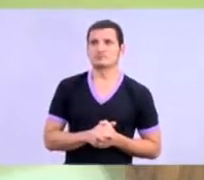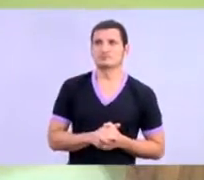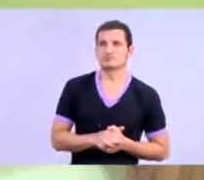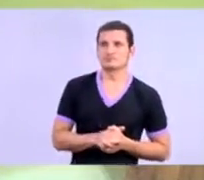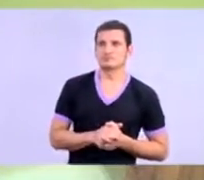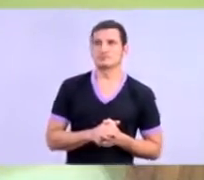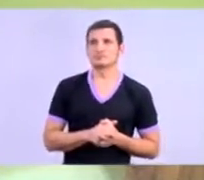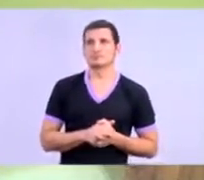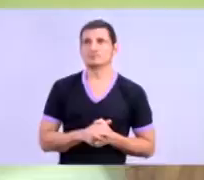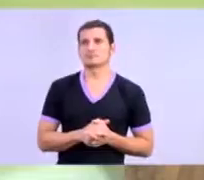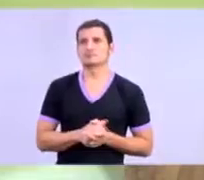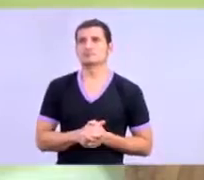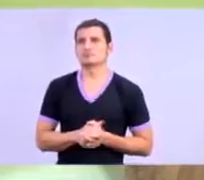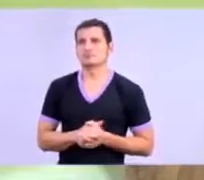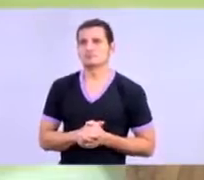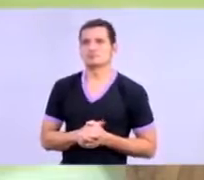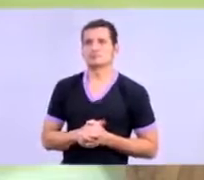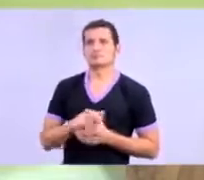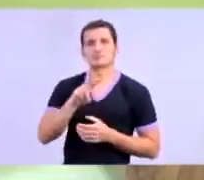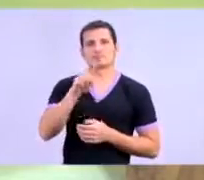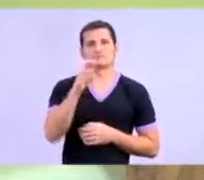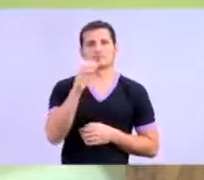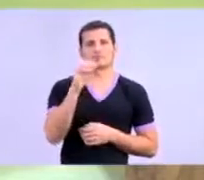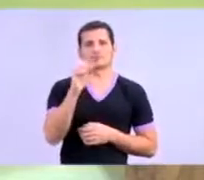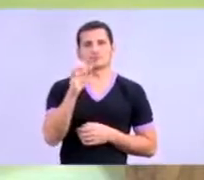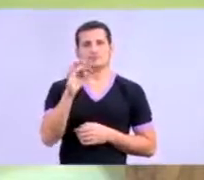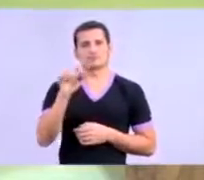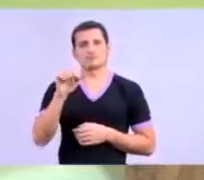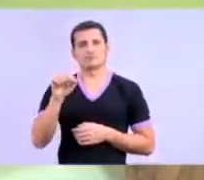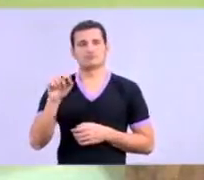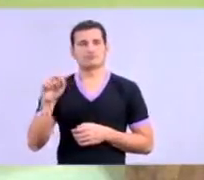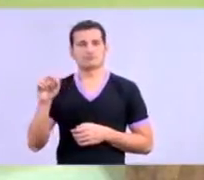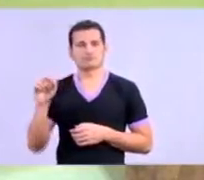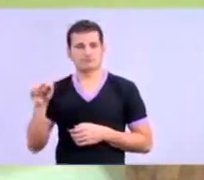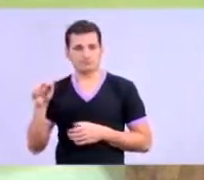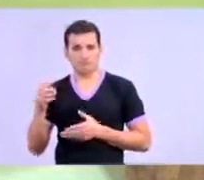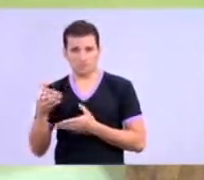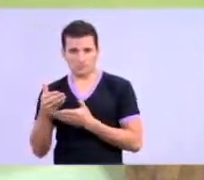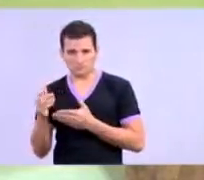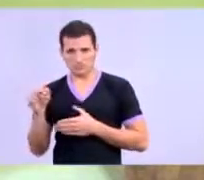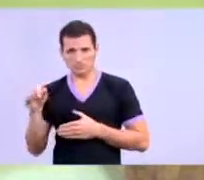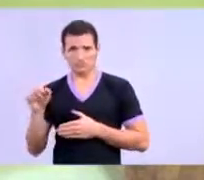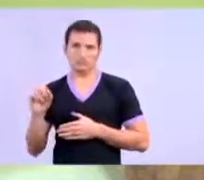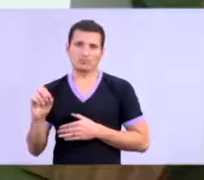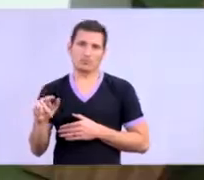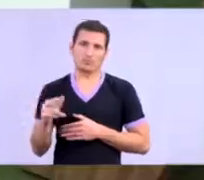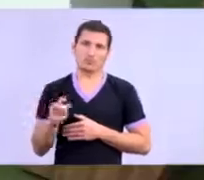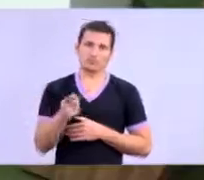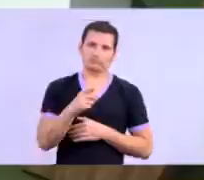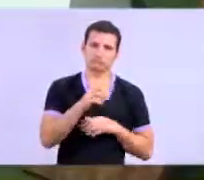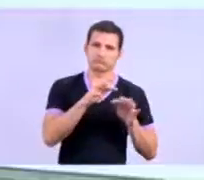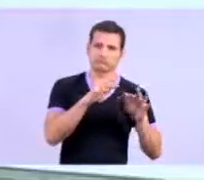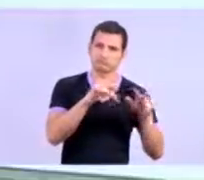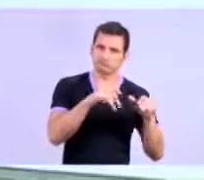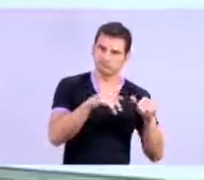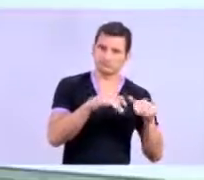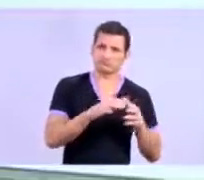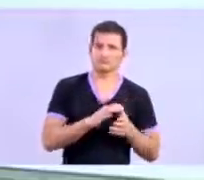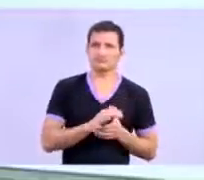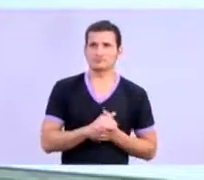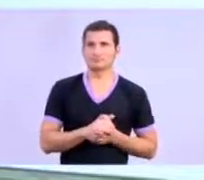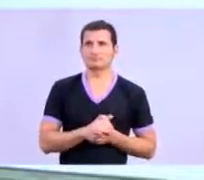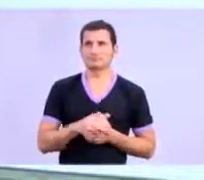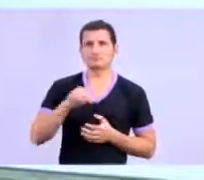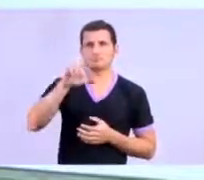tá associado ao início ou ao fim da mensagem, aos finais. Certo, professor? Perfeito. Esse lag também, que